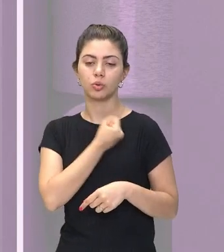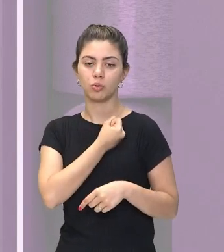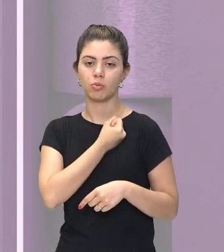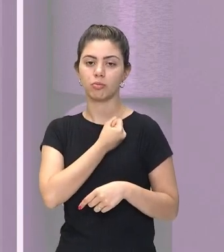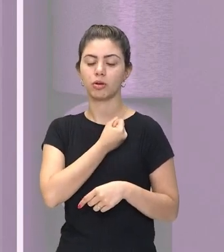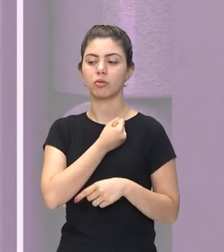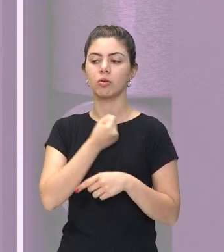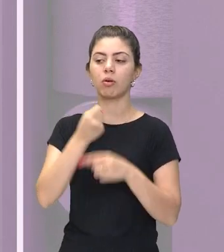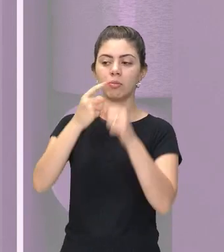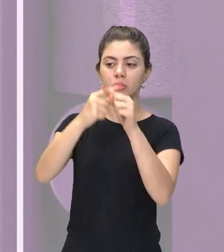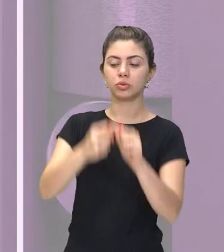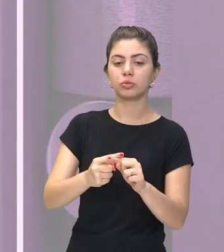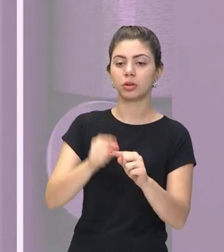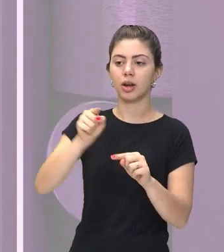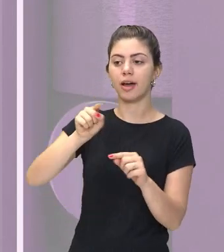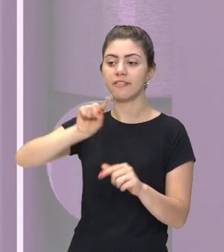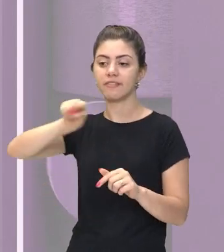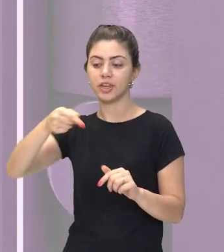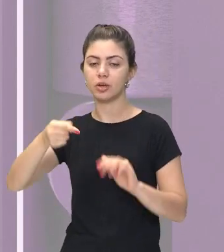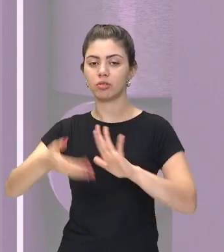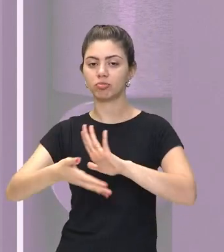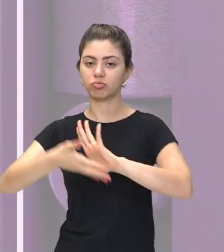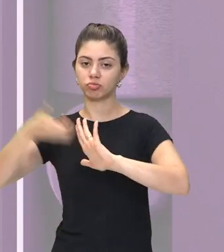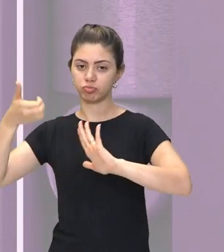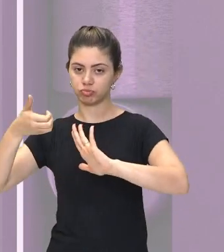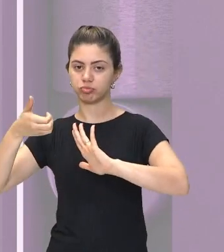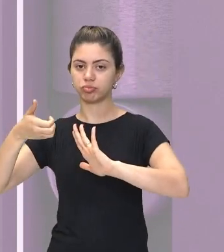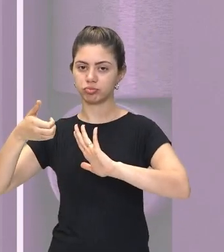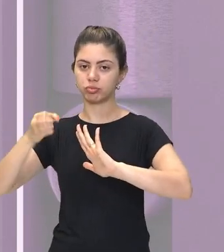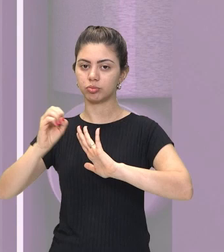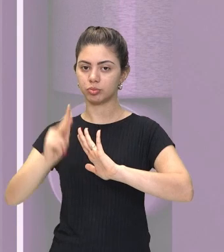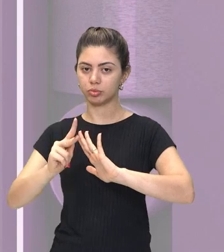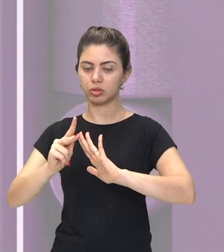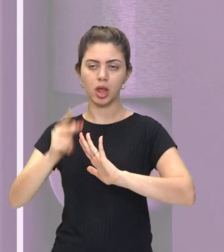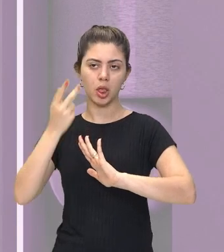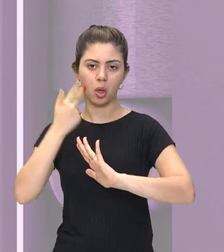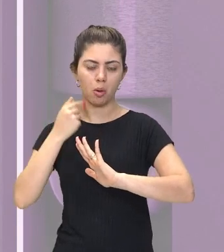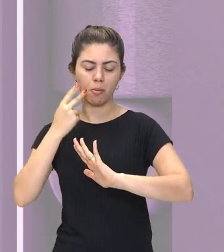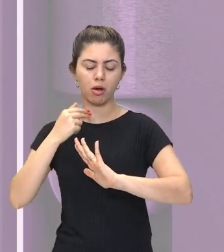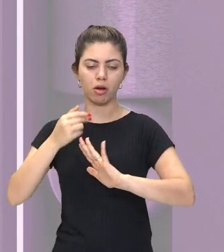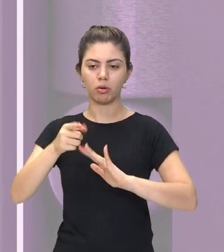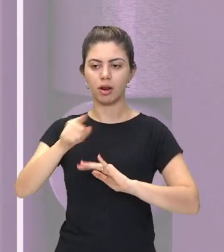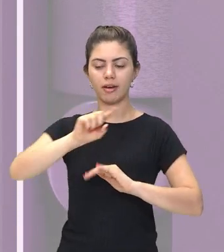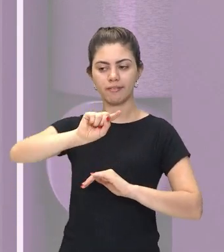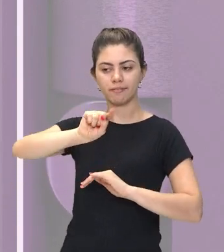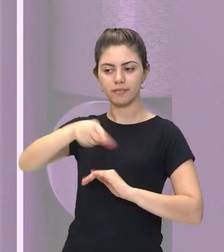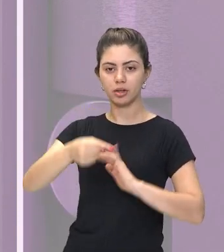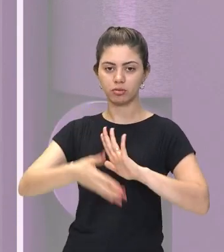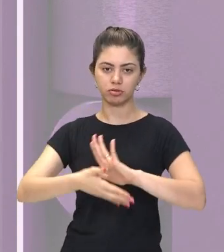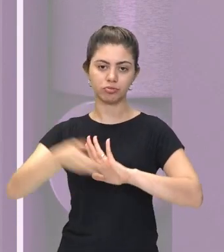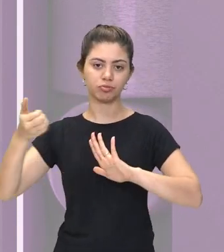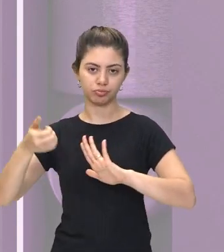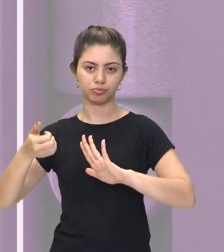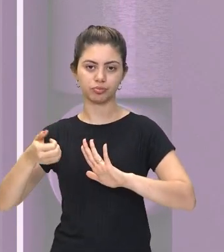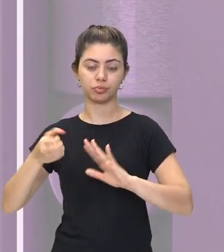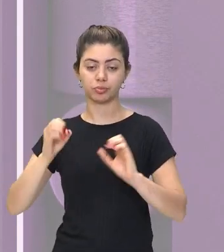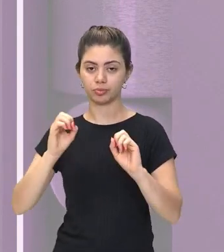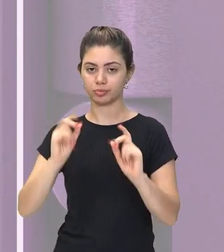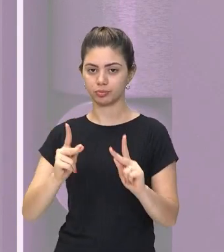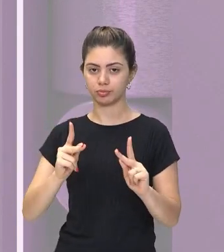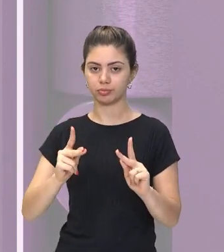se eles não tivessem a vírgula. Vamos multiplicá-los como se fossem números naturais. Até aí a gente